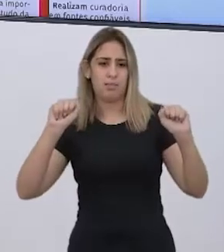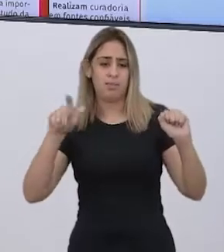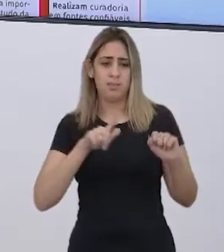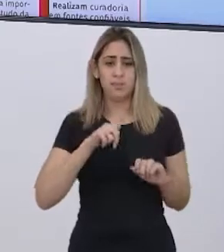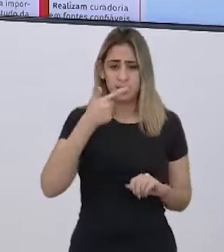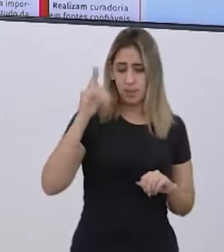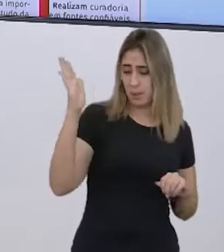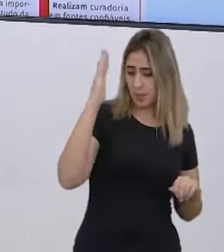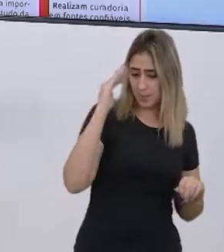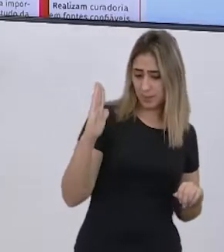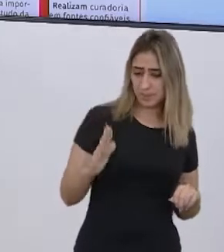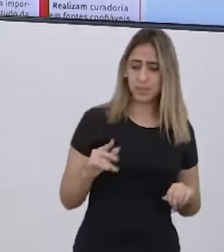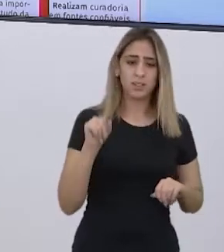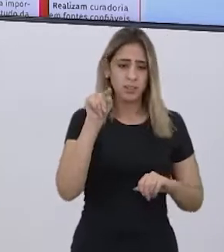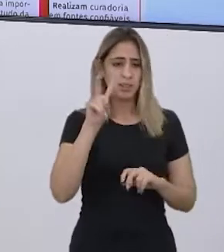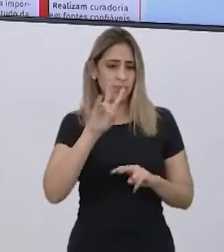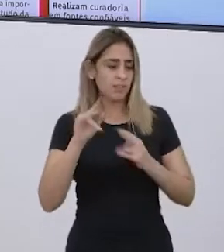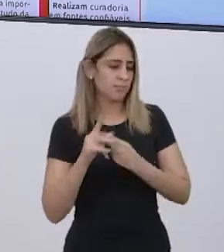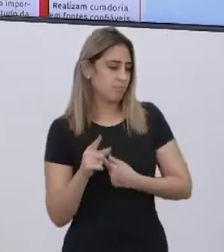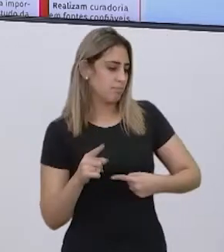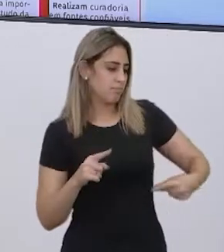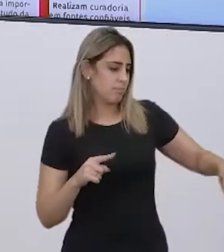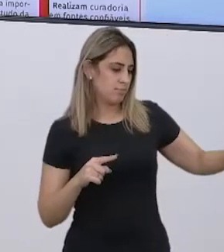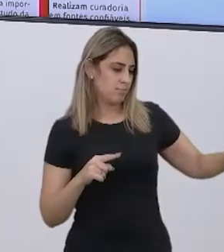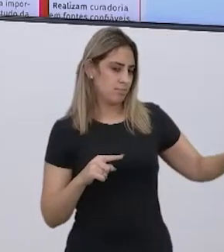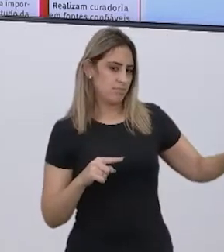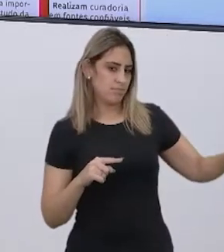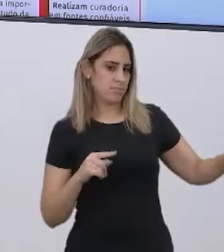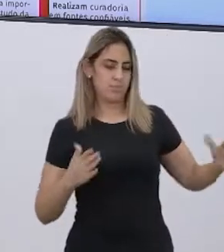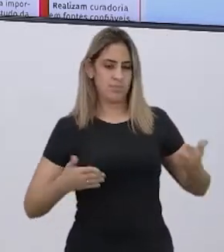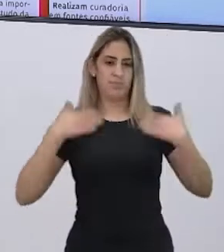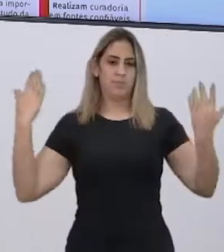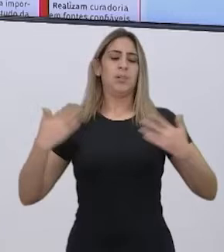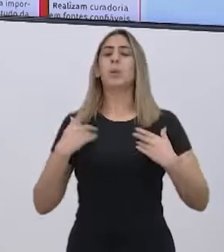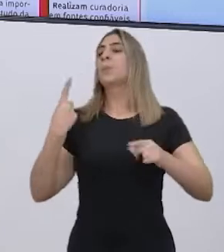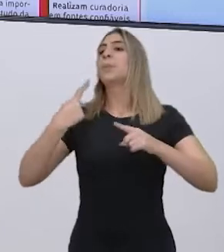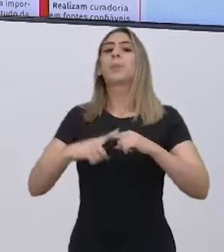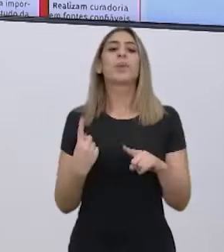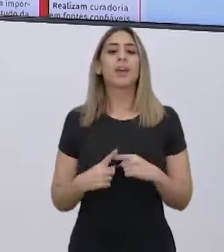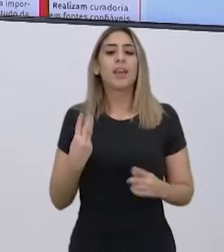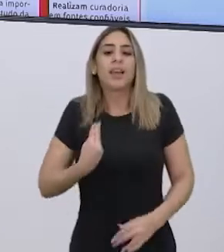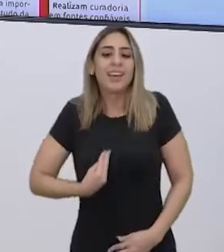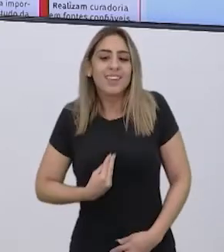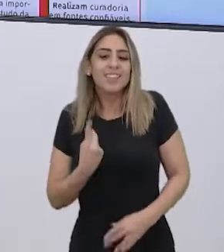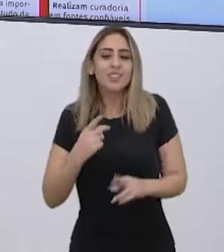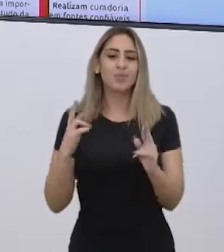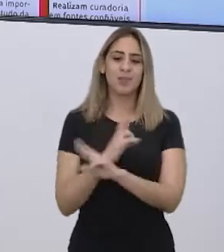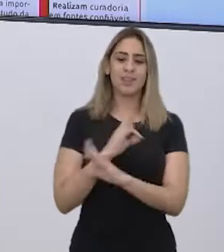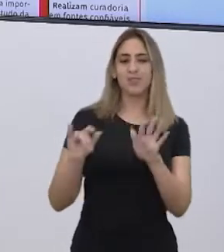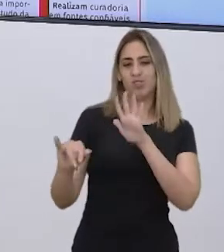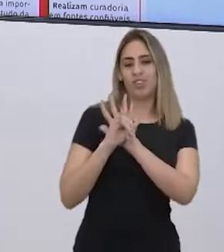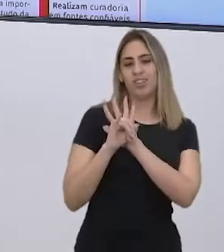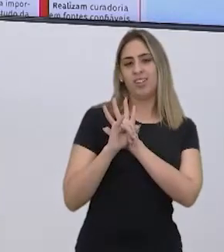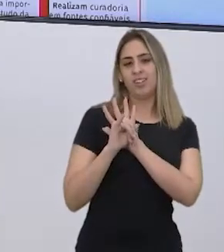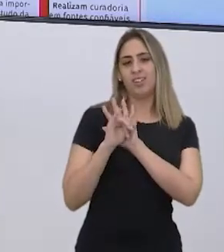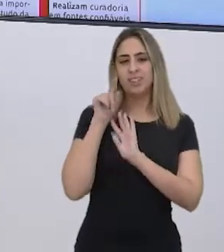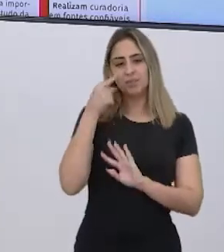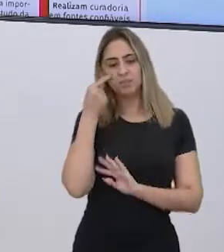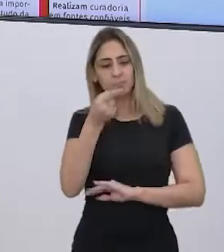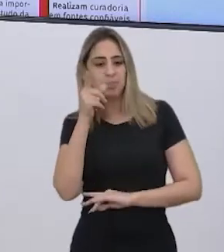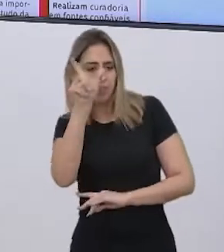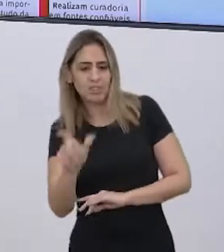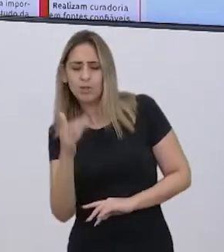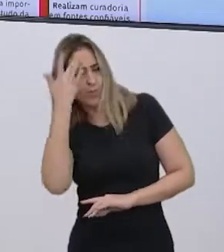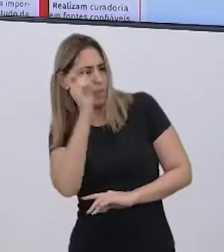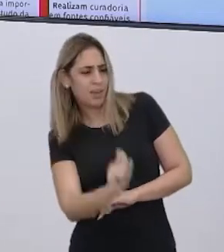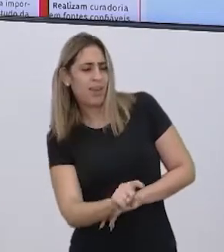tem um brasileiro, ele vai sair assim do chão. Por quê? Porque existe uma relação de identidade. Ele olha para você, ele não